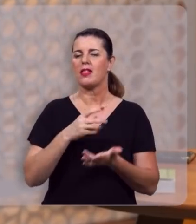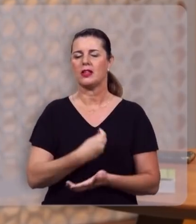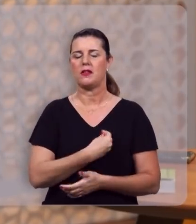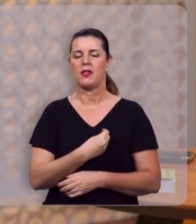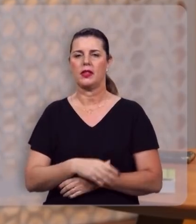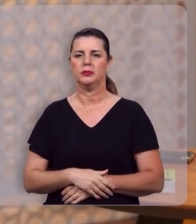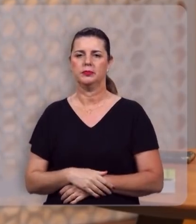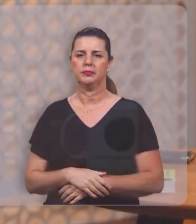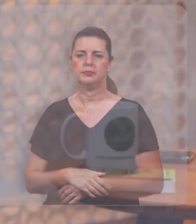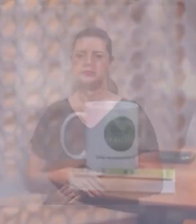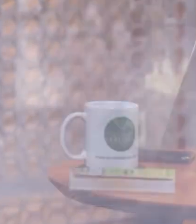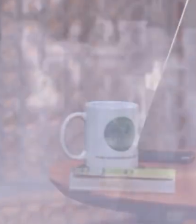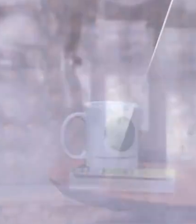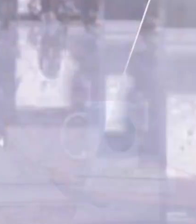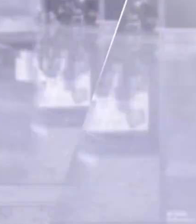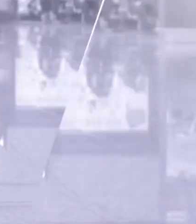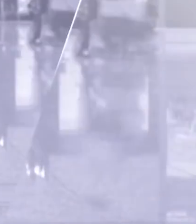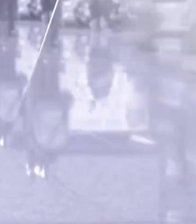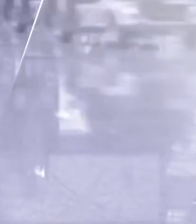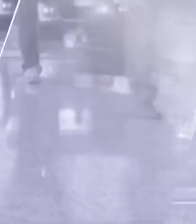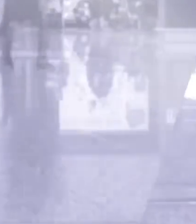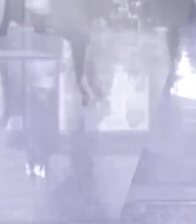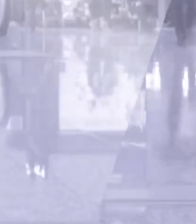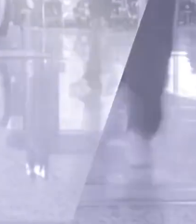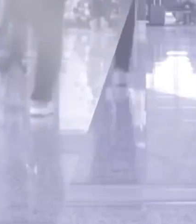programa Verdade e Vida.